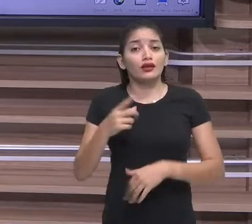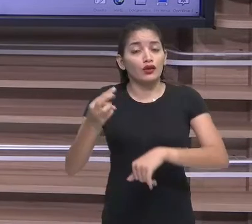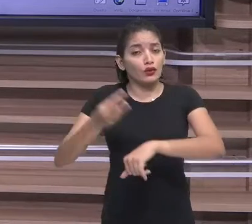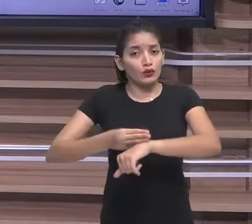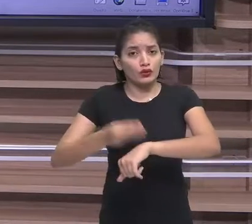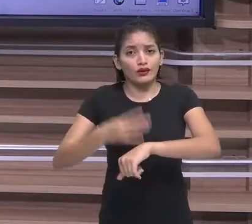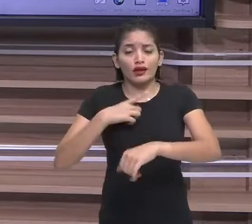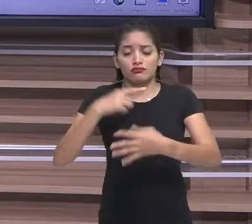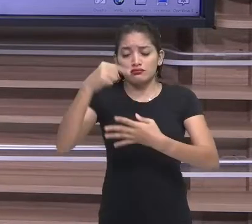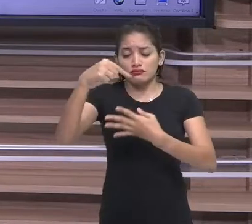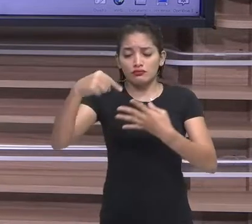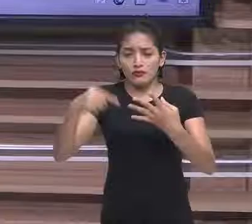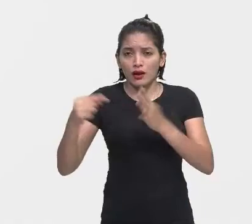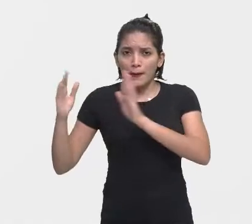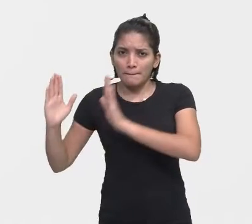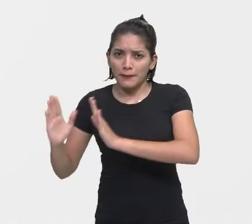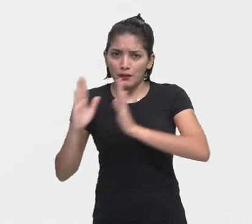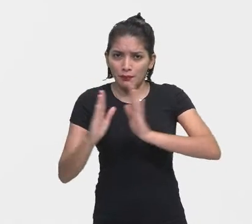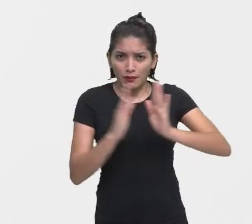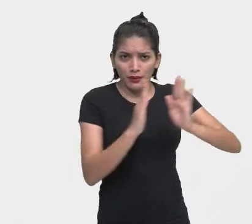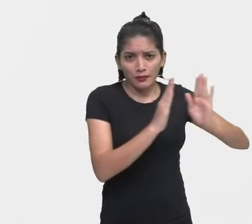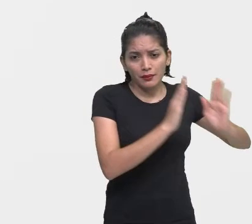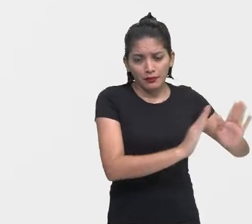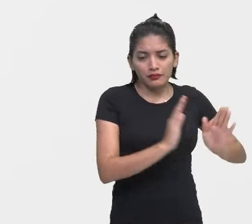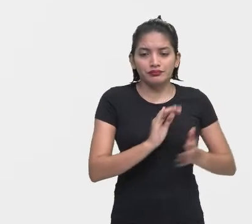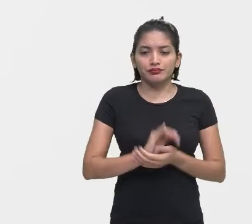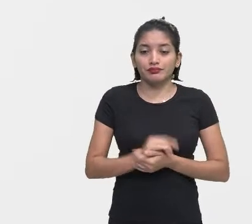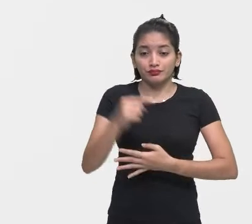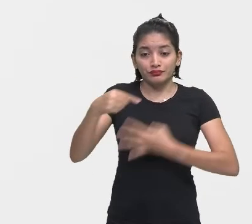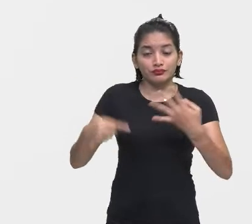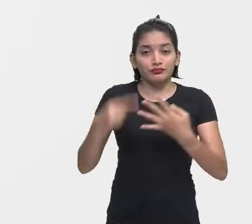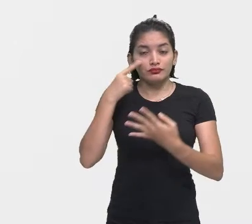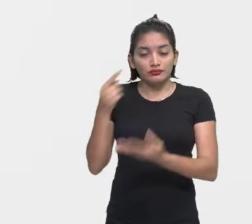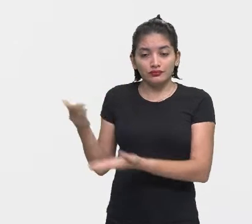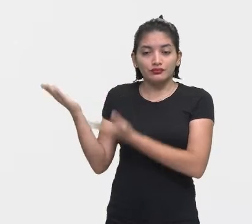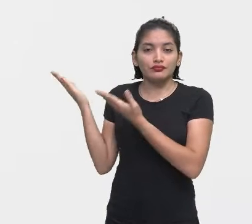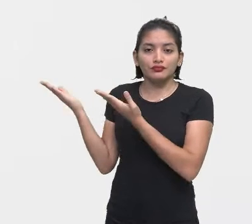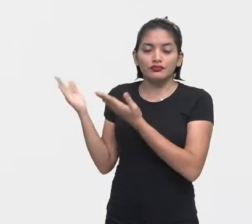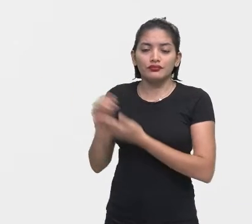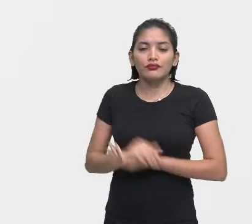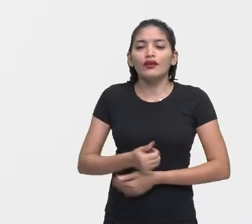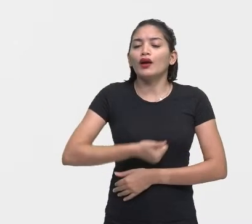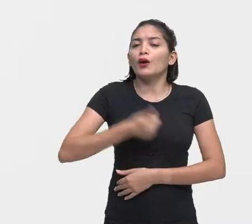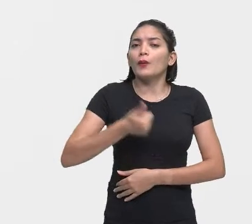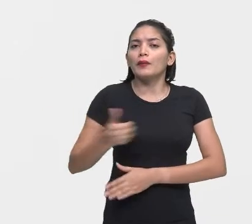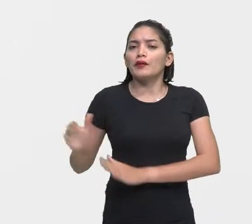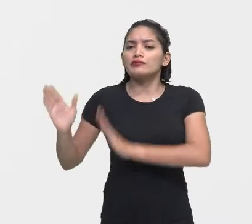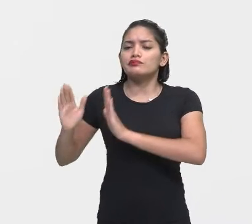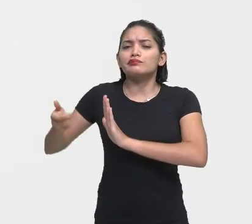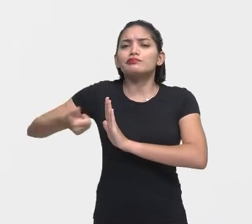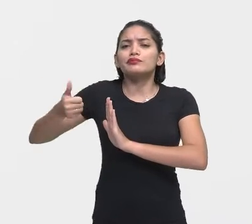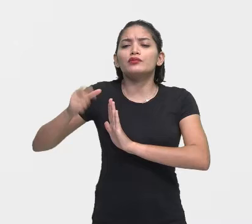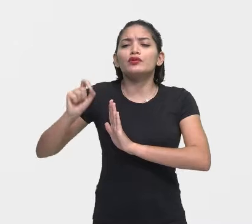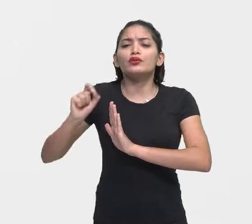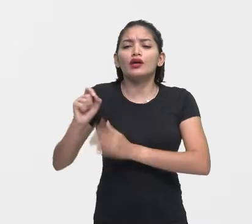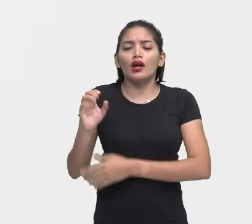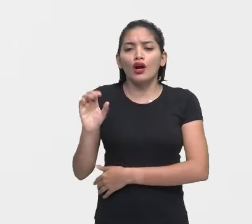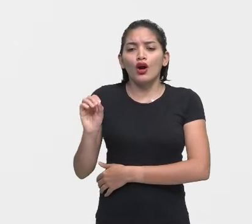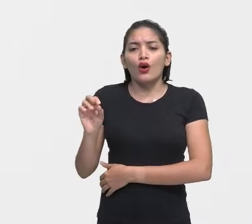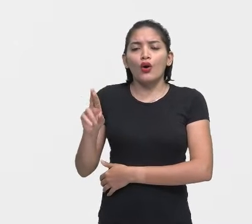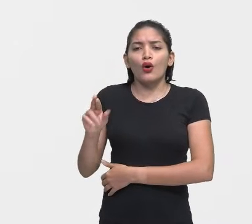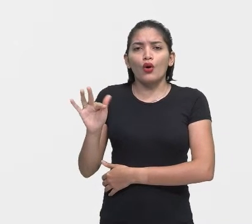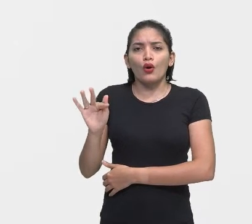em 4 fases. Vamos conhecê-las? Vamos lá. Olha aí. Nós temos o primeiro momento, a primeira fase, que é chamada